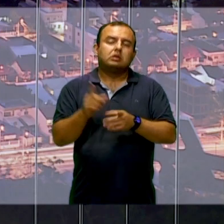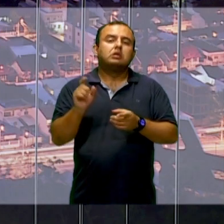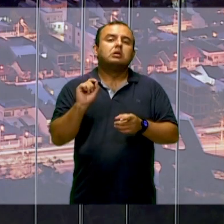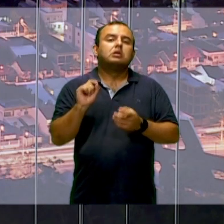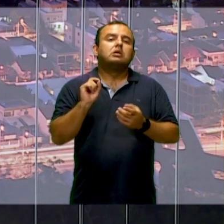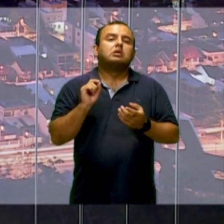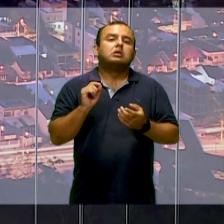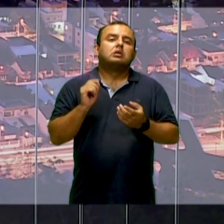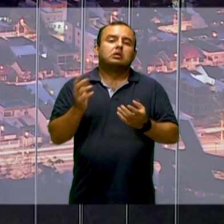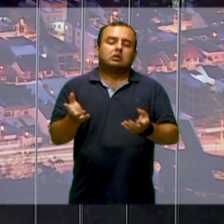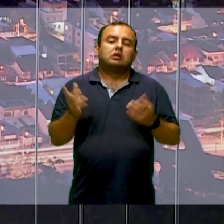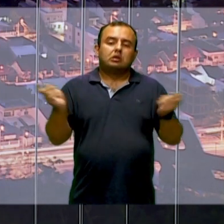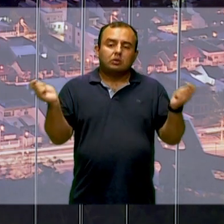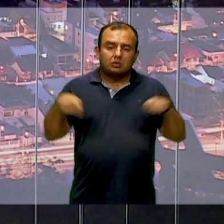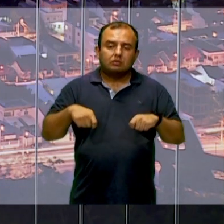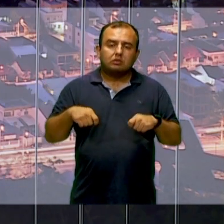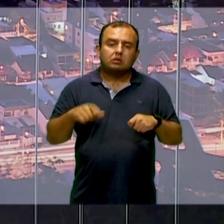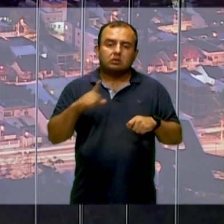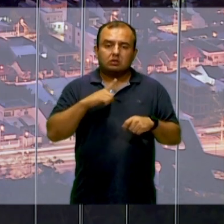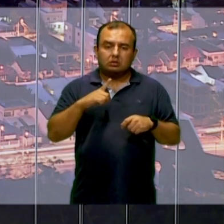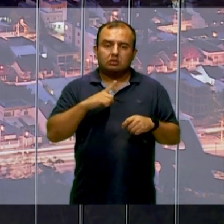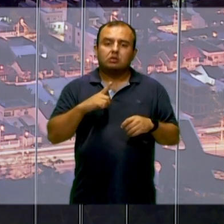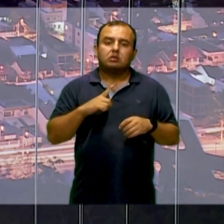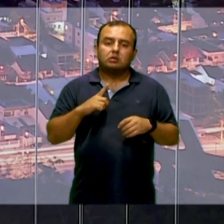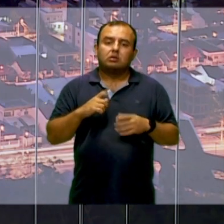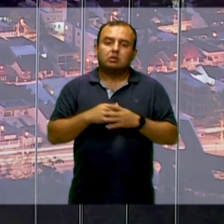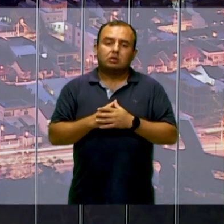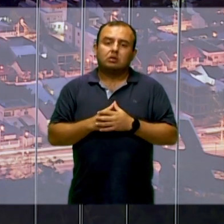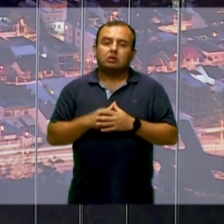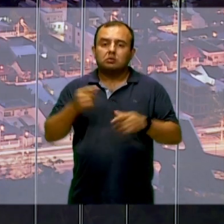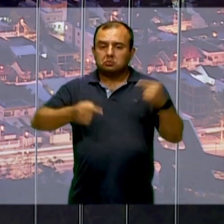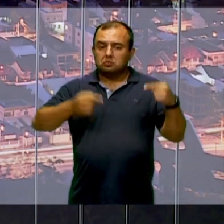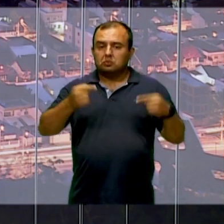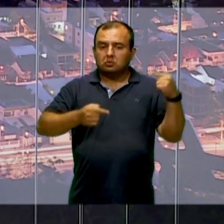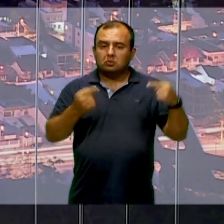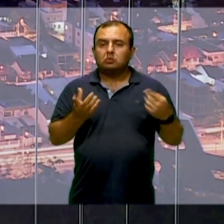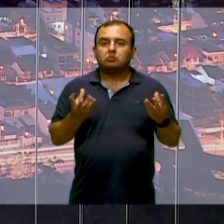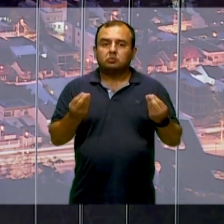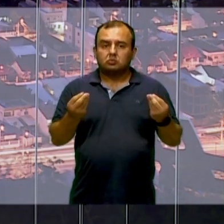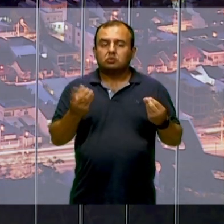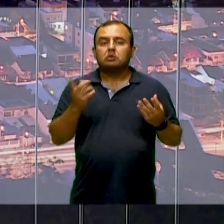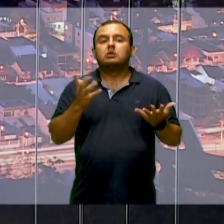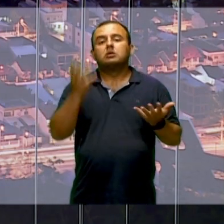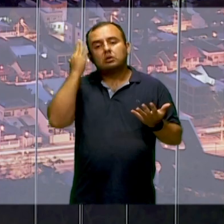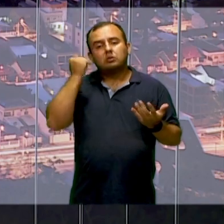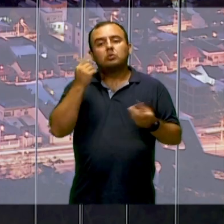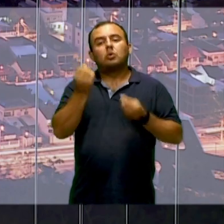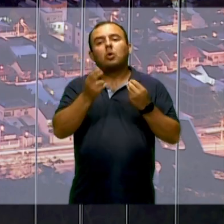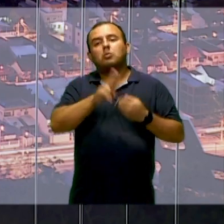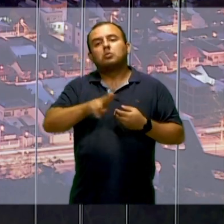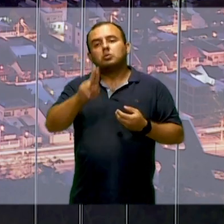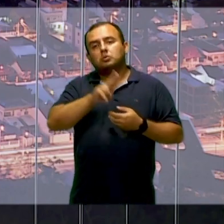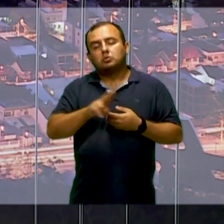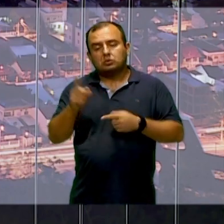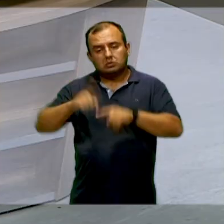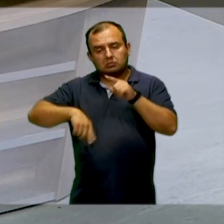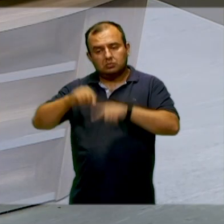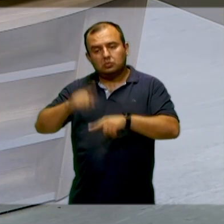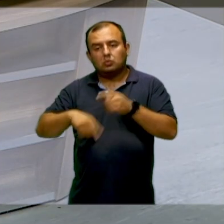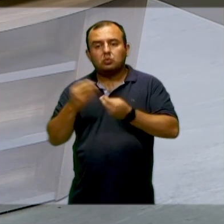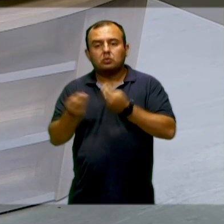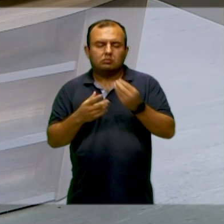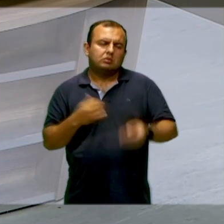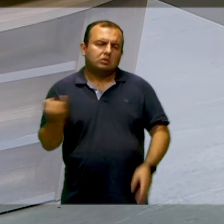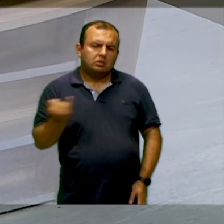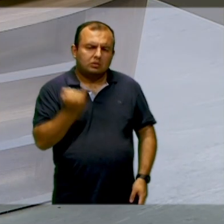recebeu essa qualificação, estava bem concorrido, tinha bastante gente querendo saber como é que se usa essa ferramenta, E é muito importante, mas